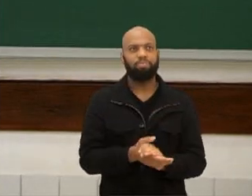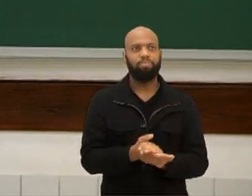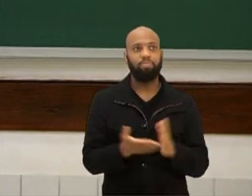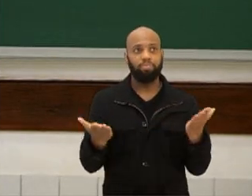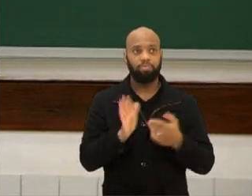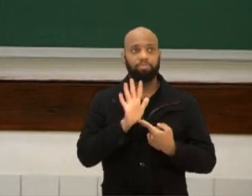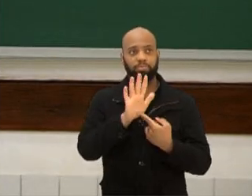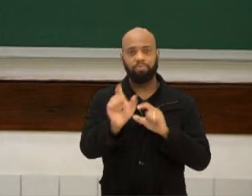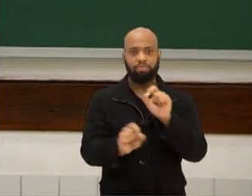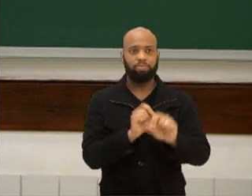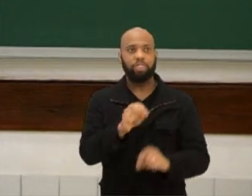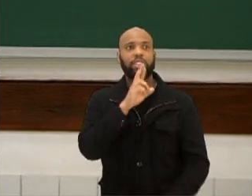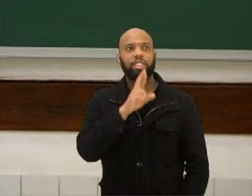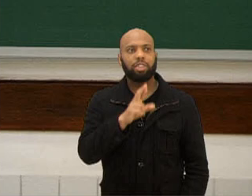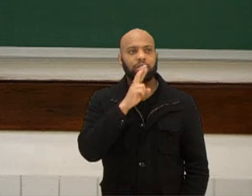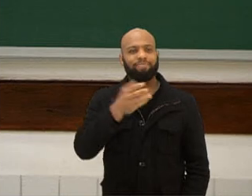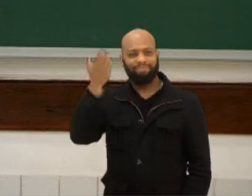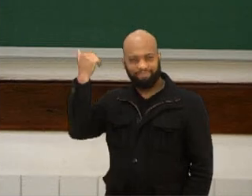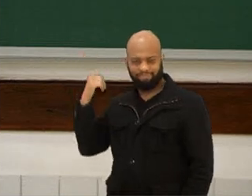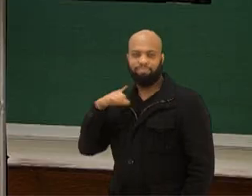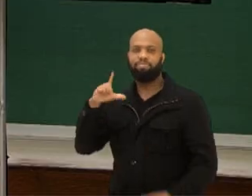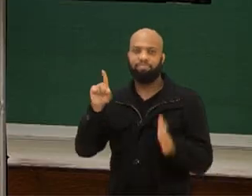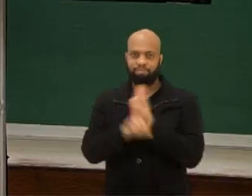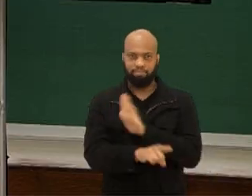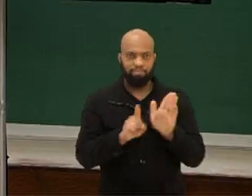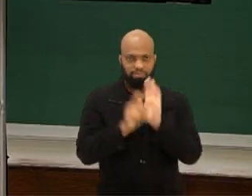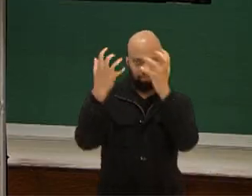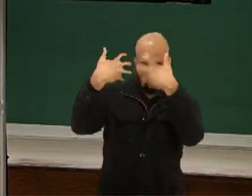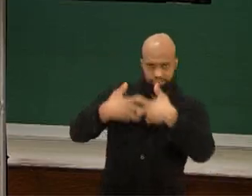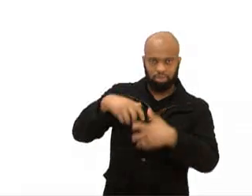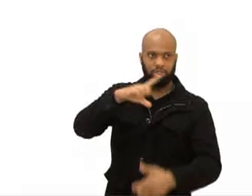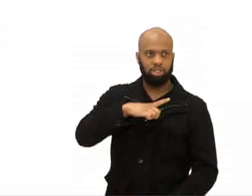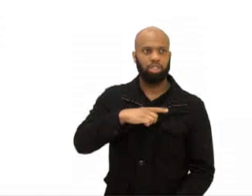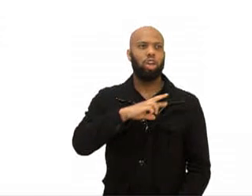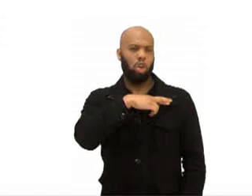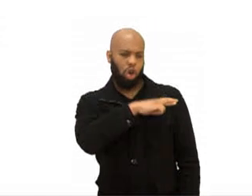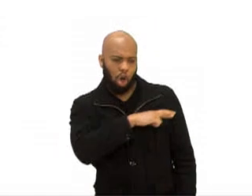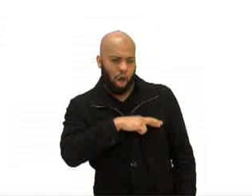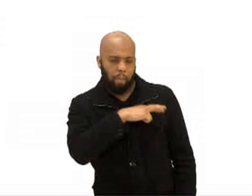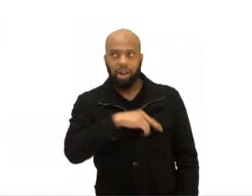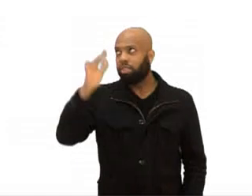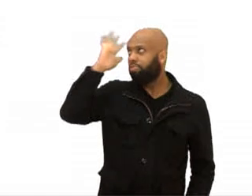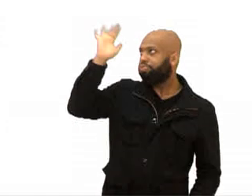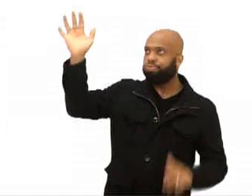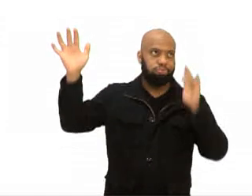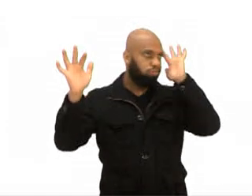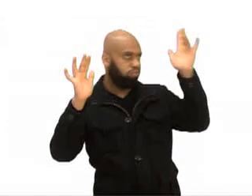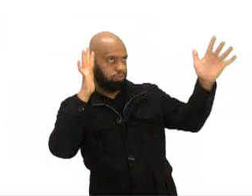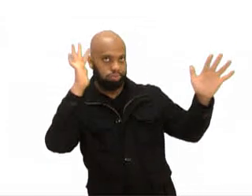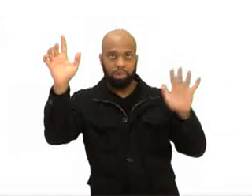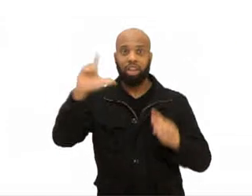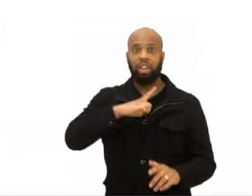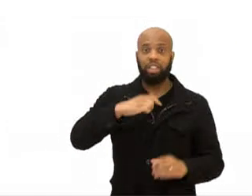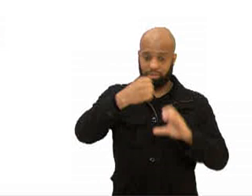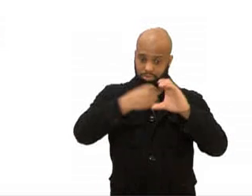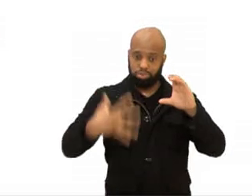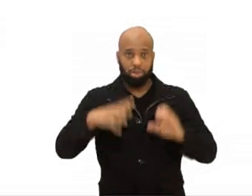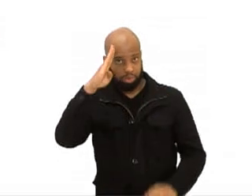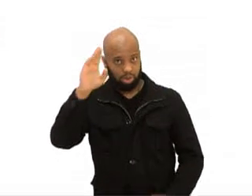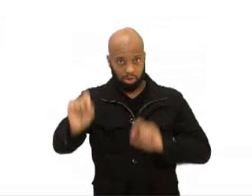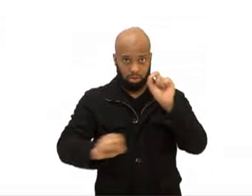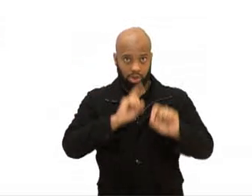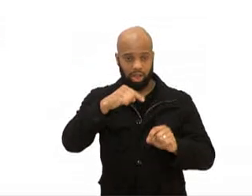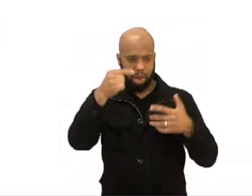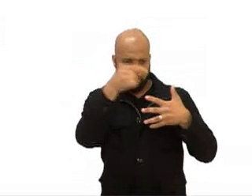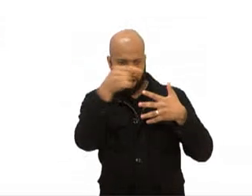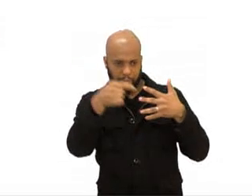trouxe para vocês como resposta lá do seu refletir. O romance de fantasia possui como característica principal